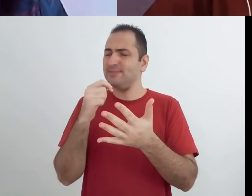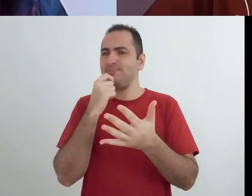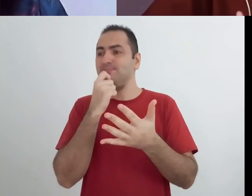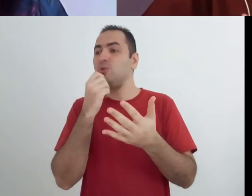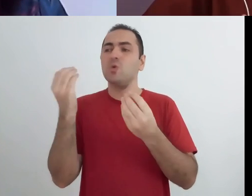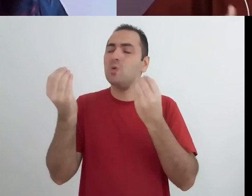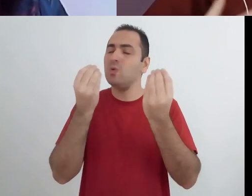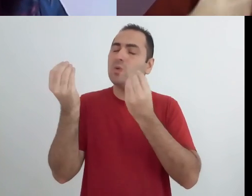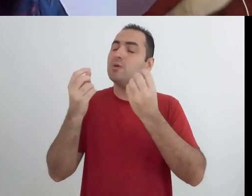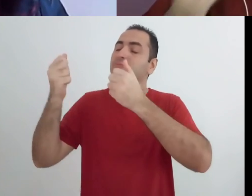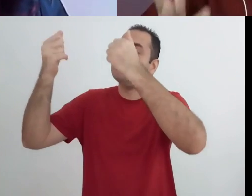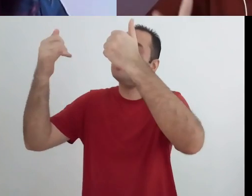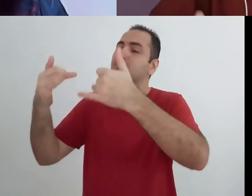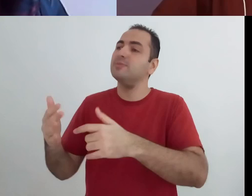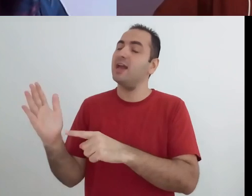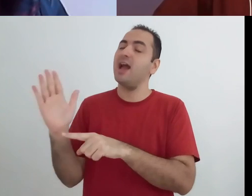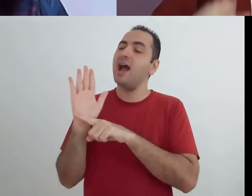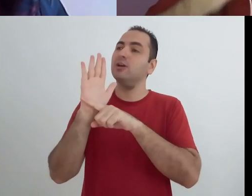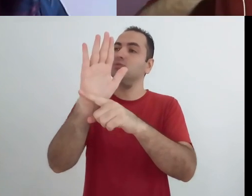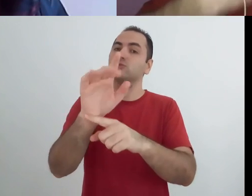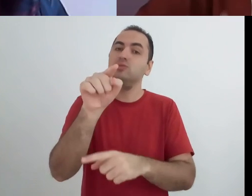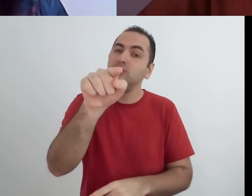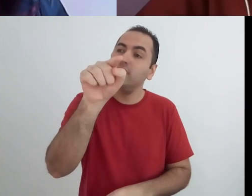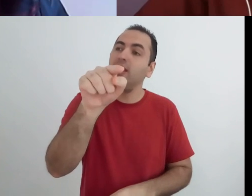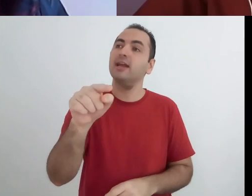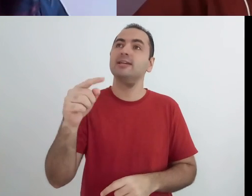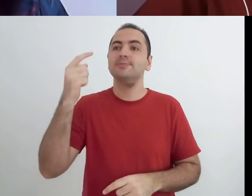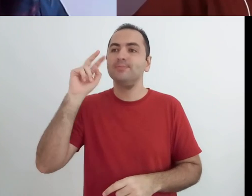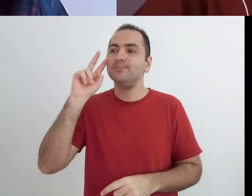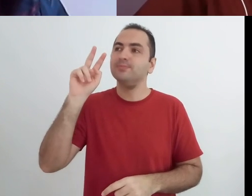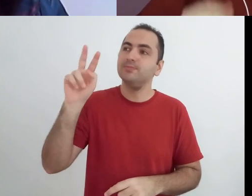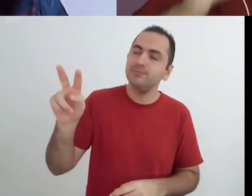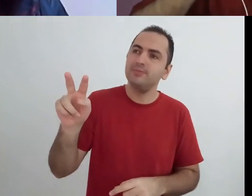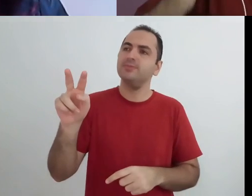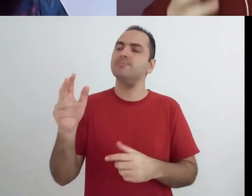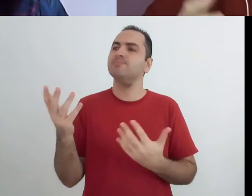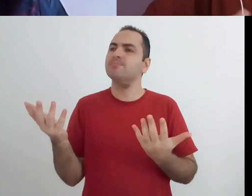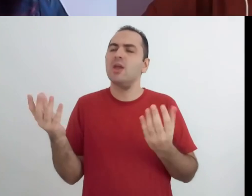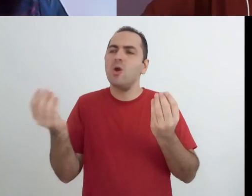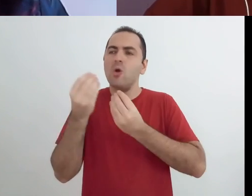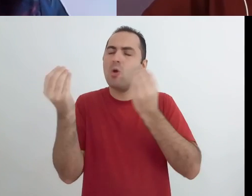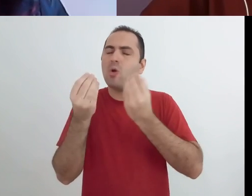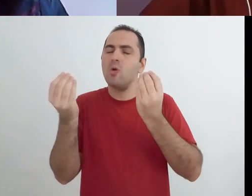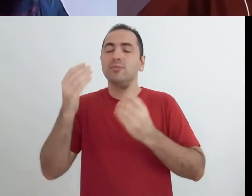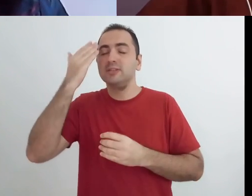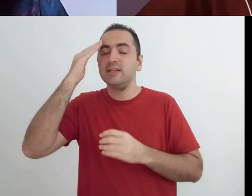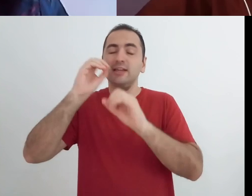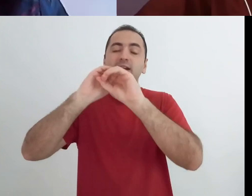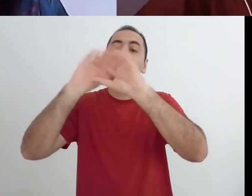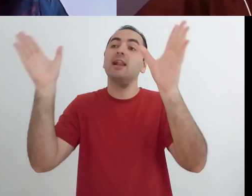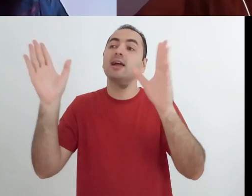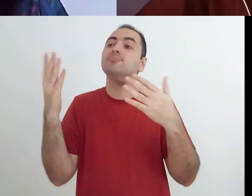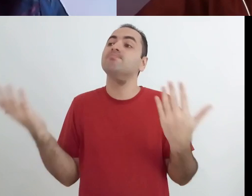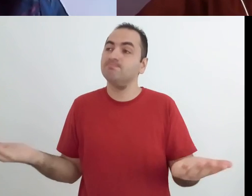pode dizer para a gente, para esclarecer mais para as pessoas que estão vendo a gente, para elas entenderem melhor sobre esse assunto?